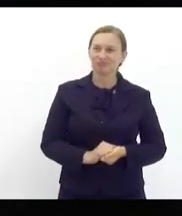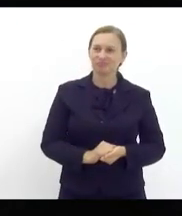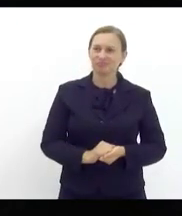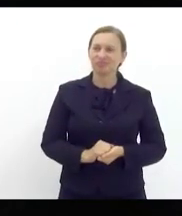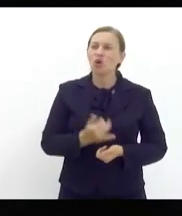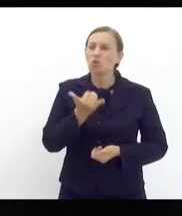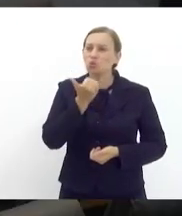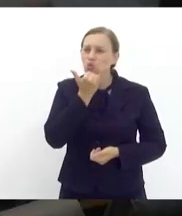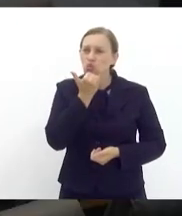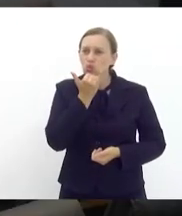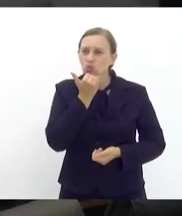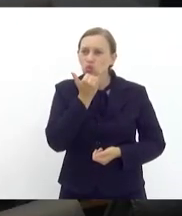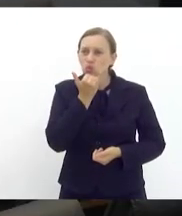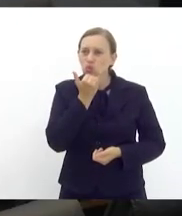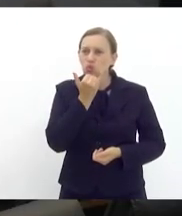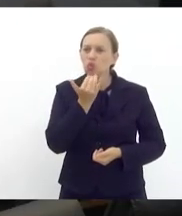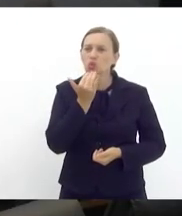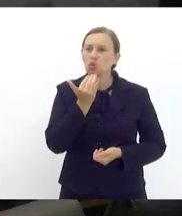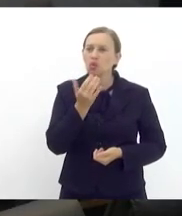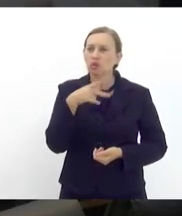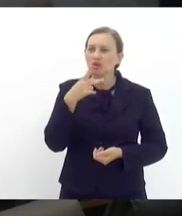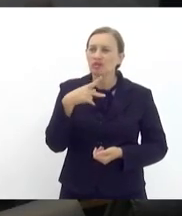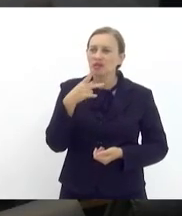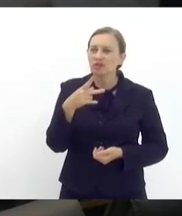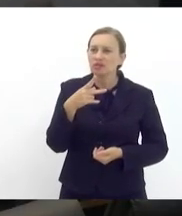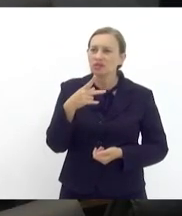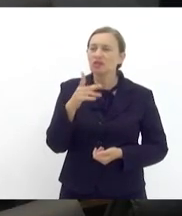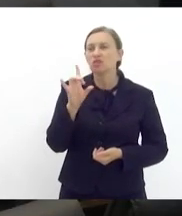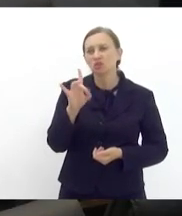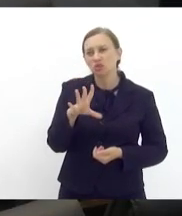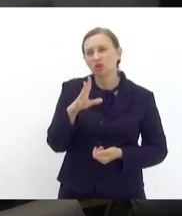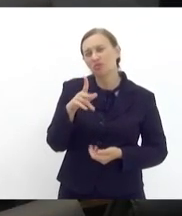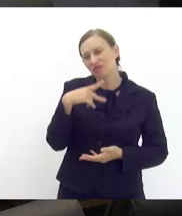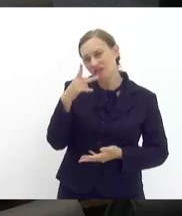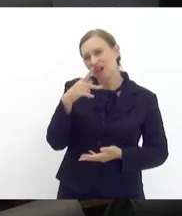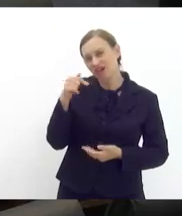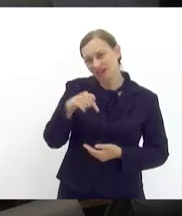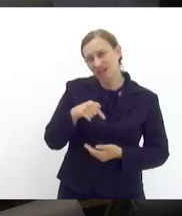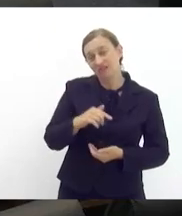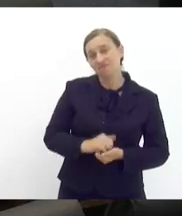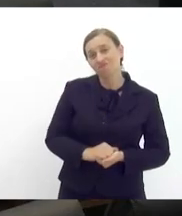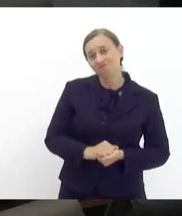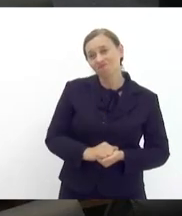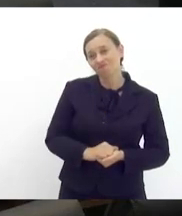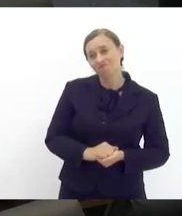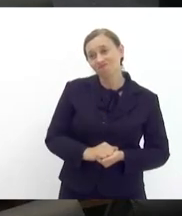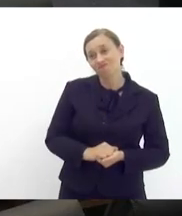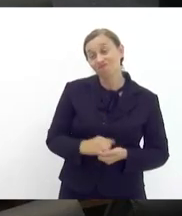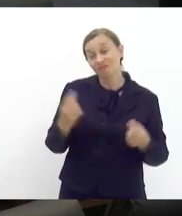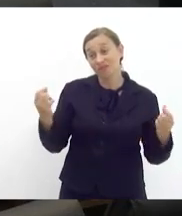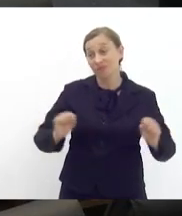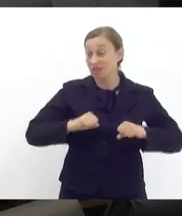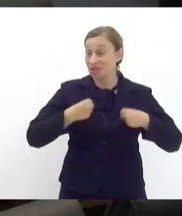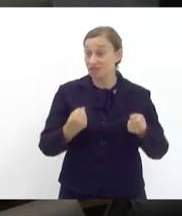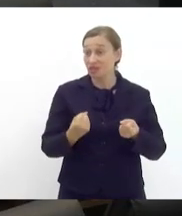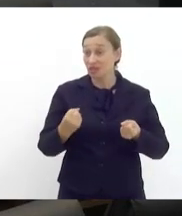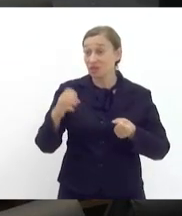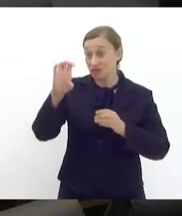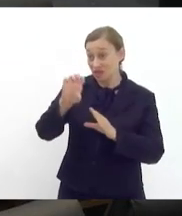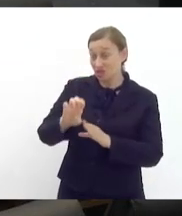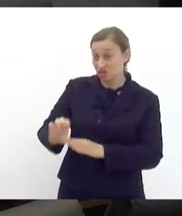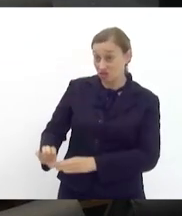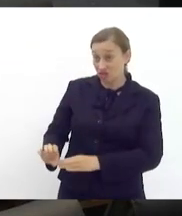desculpa eu te pedi uma parte claro só para citar aqui um grande defensor da esquerda